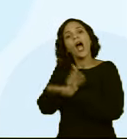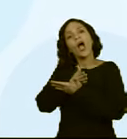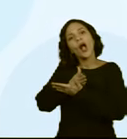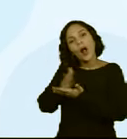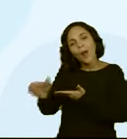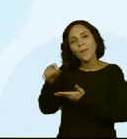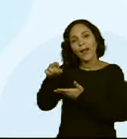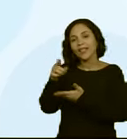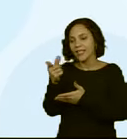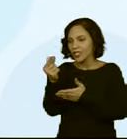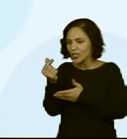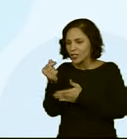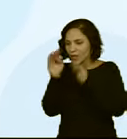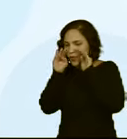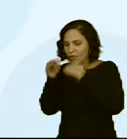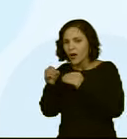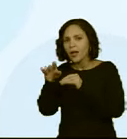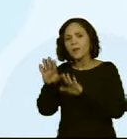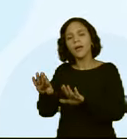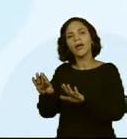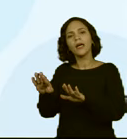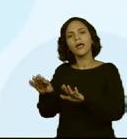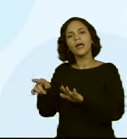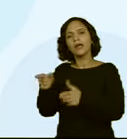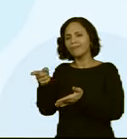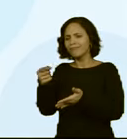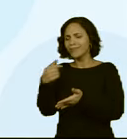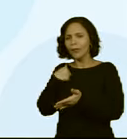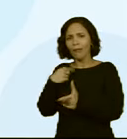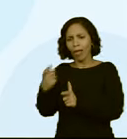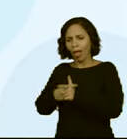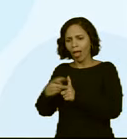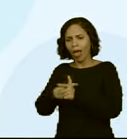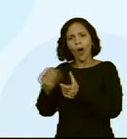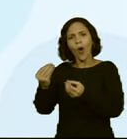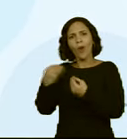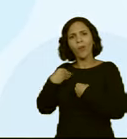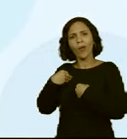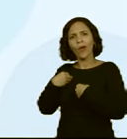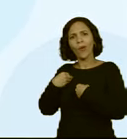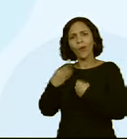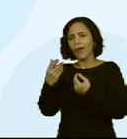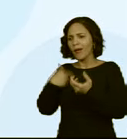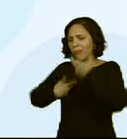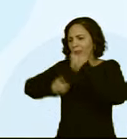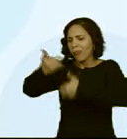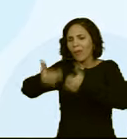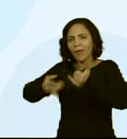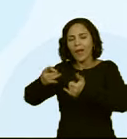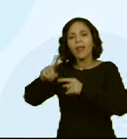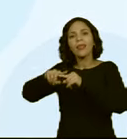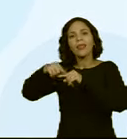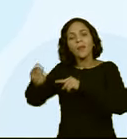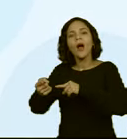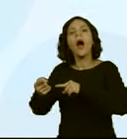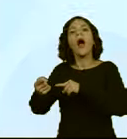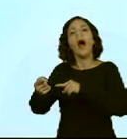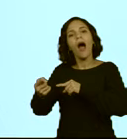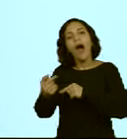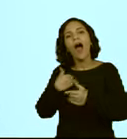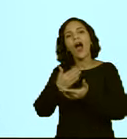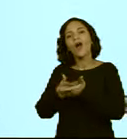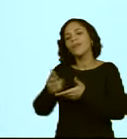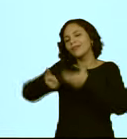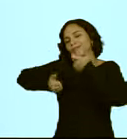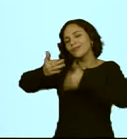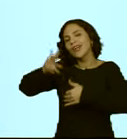vai escrever sobre Finanças sendo uma pessoa extremamente endividada E no fim ela acaba com escrevendo